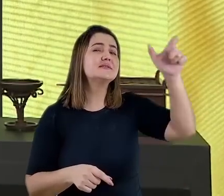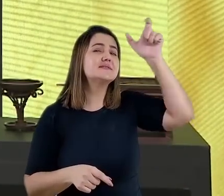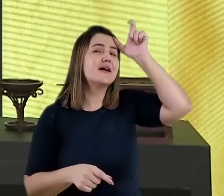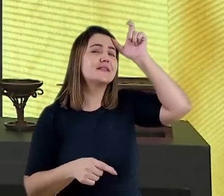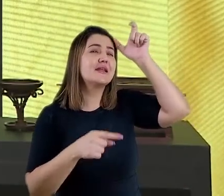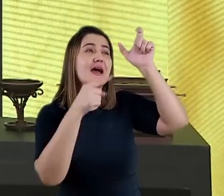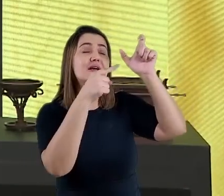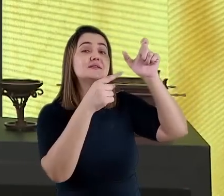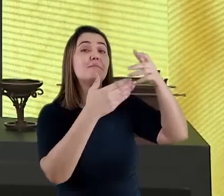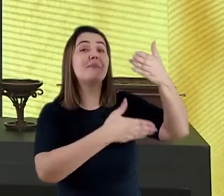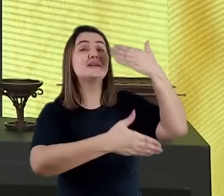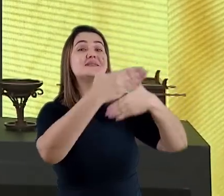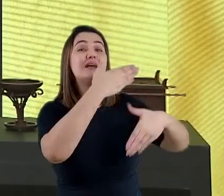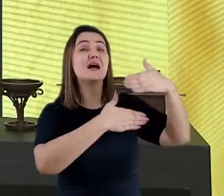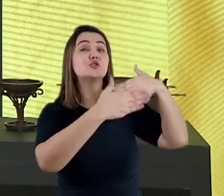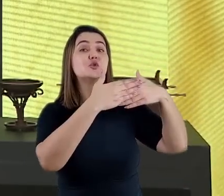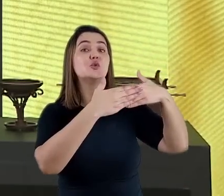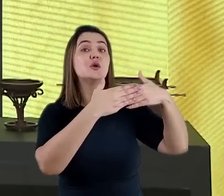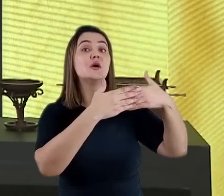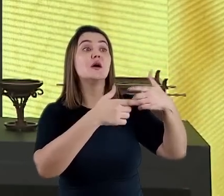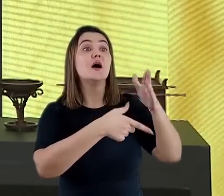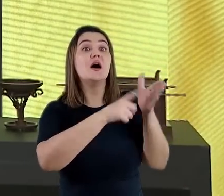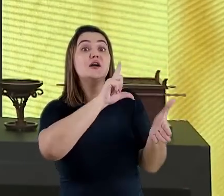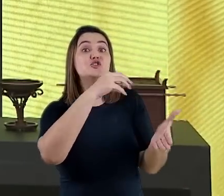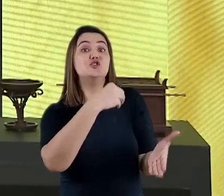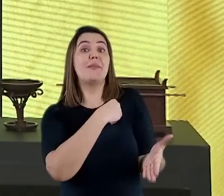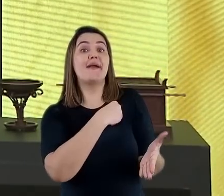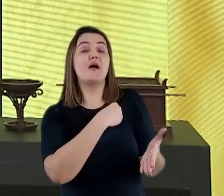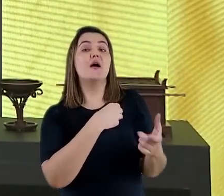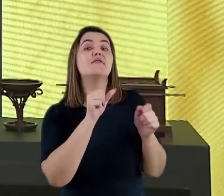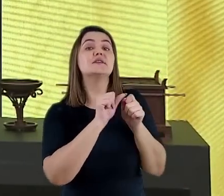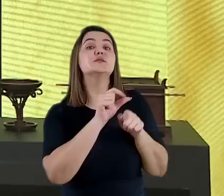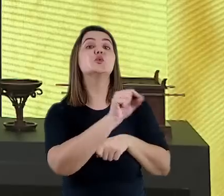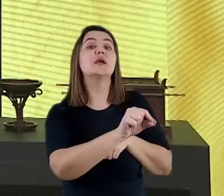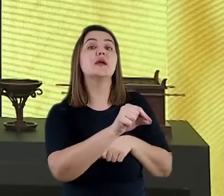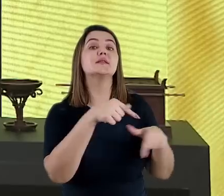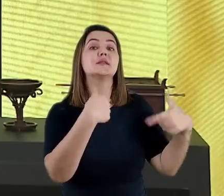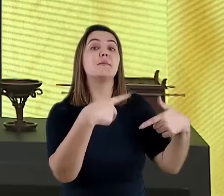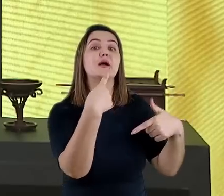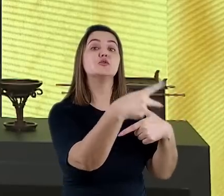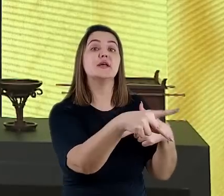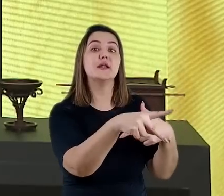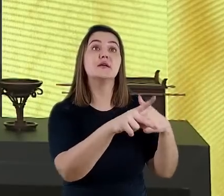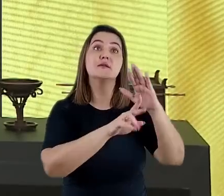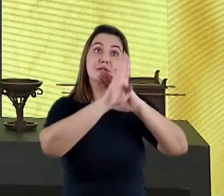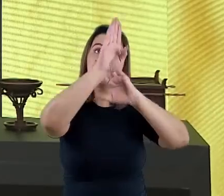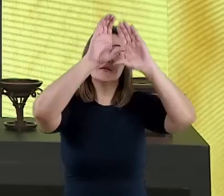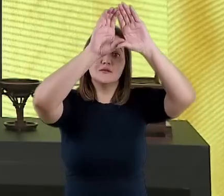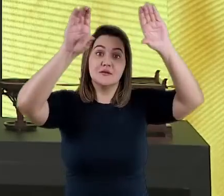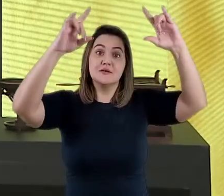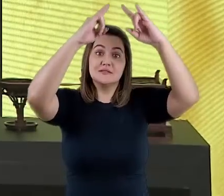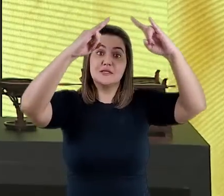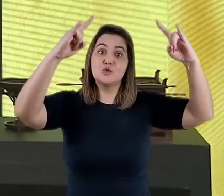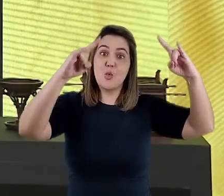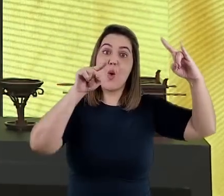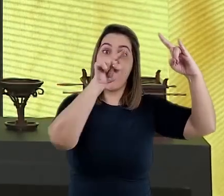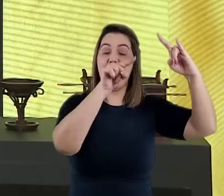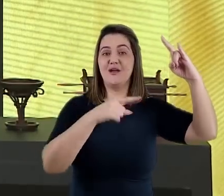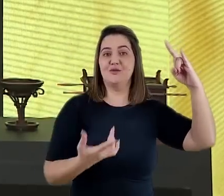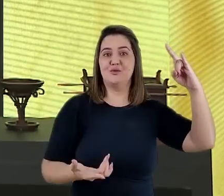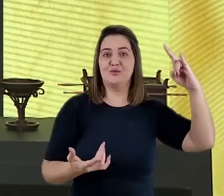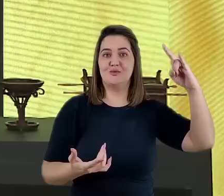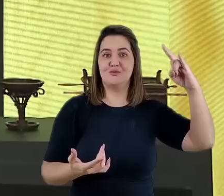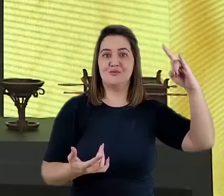de adoração no santuário celestial antes do pecado está em ação aqui também. Ou seja,